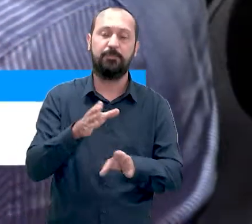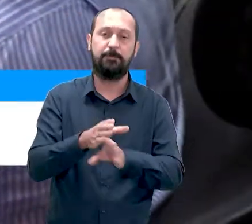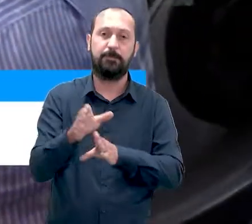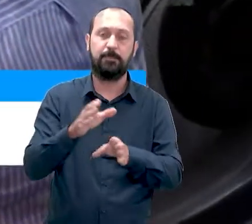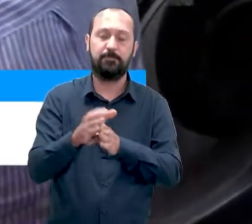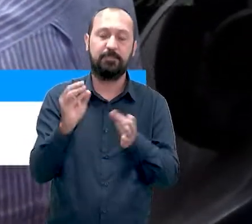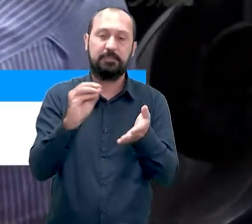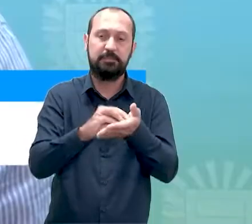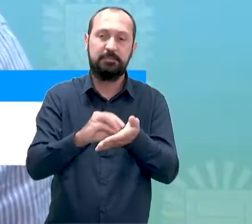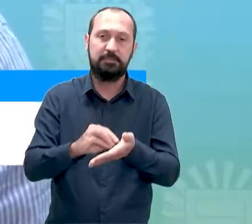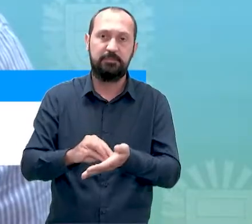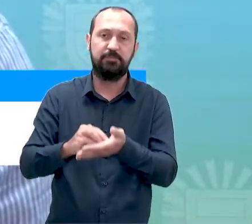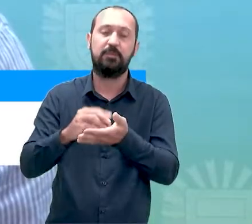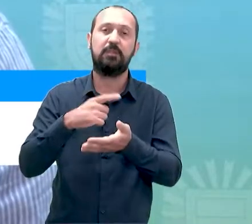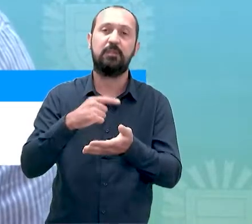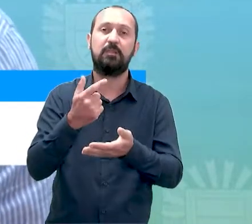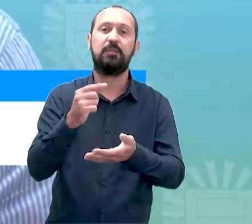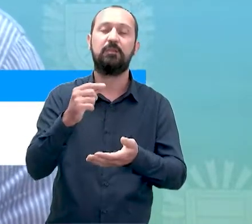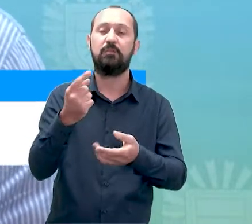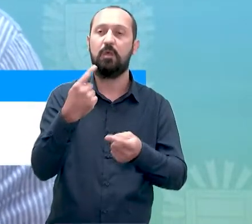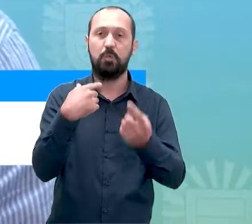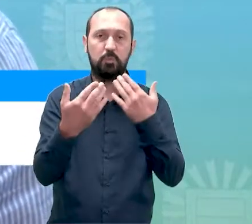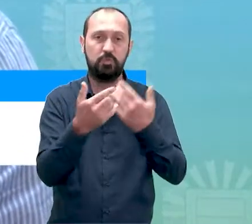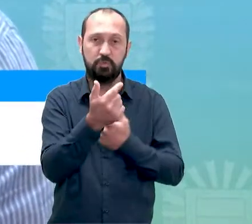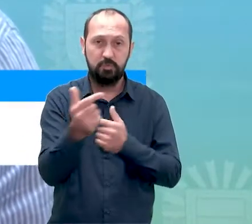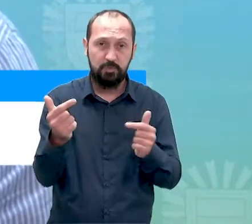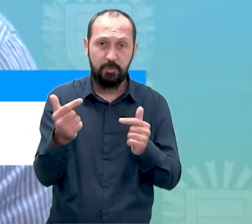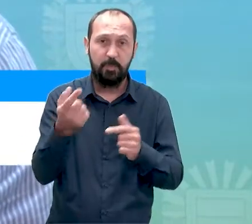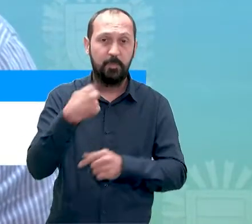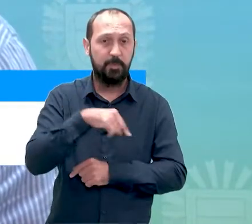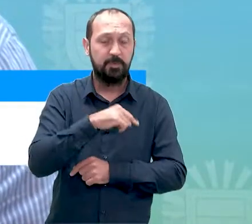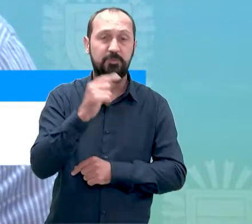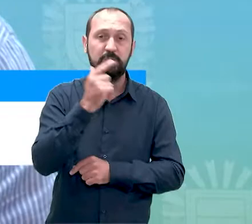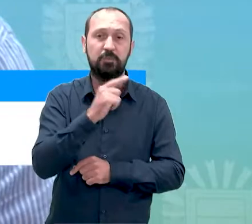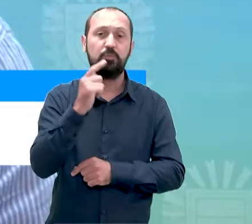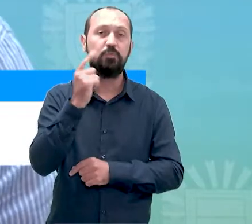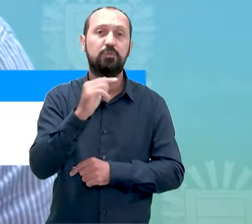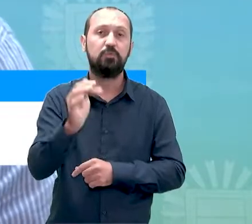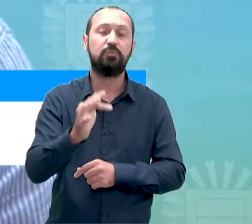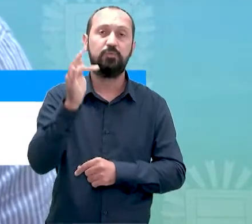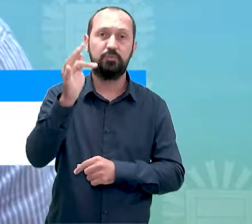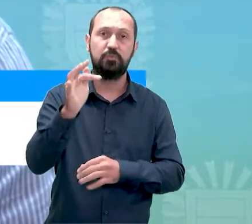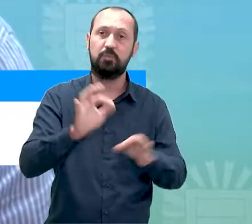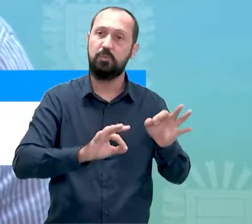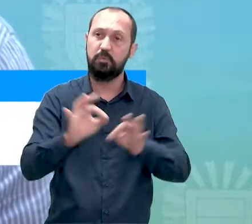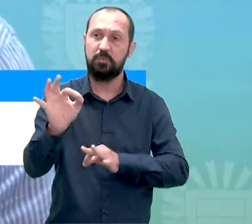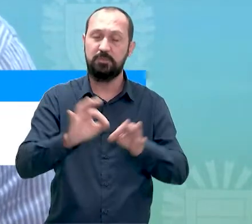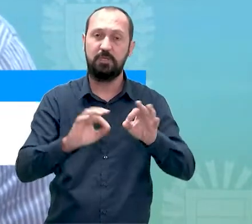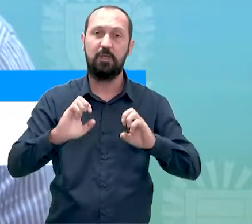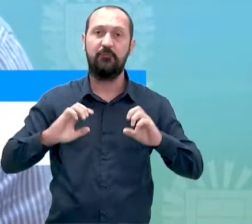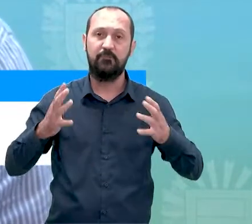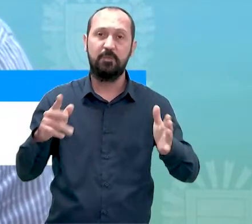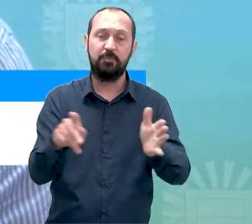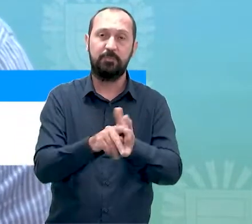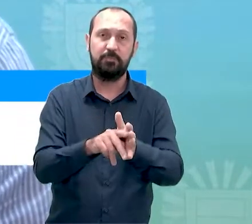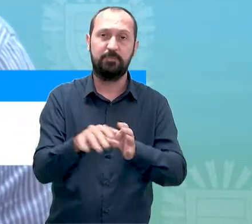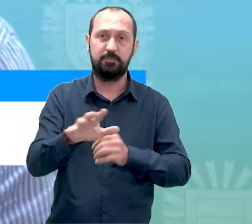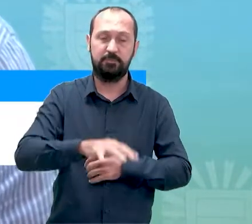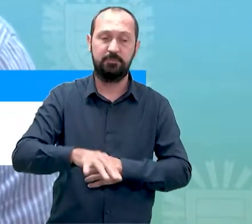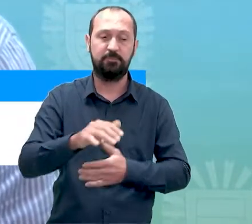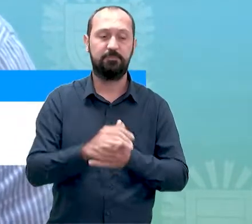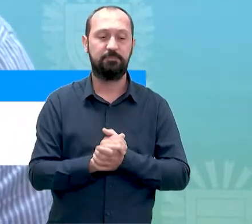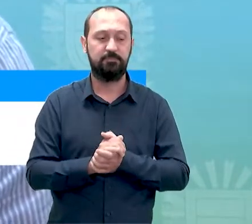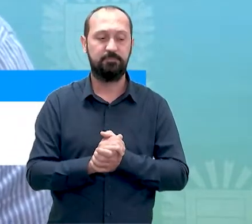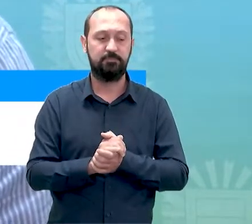evento, ele ainda orienta as lacunas que ficam sem serem discutidas para a gente poder, num futuro, fazer